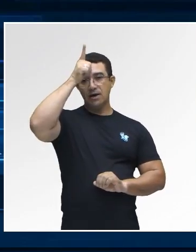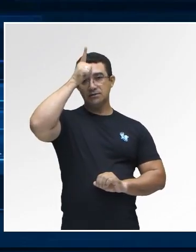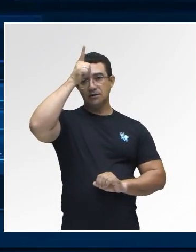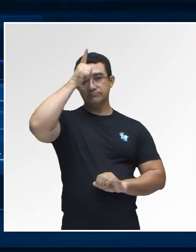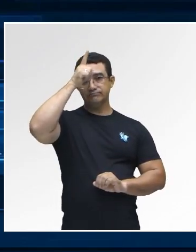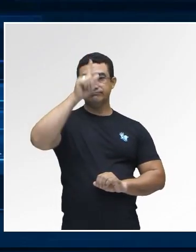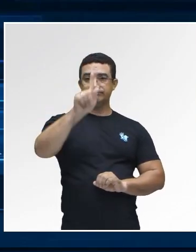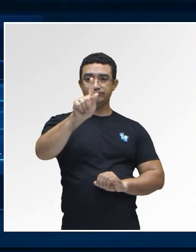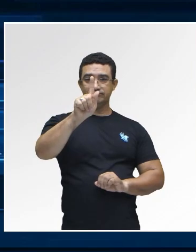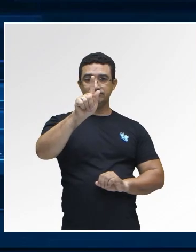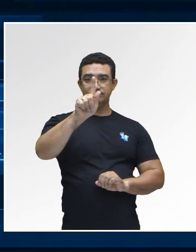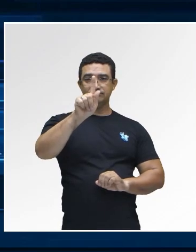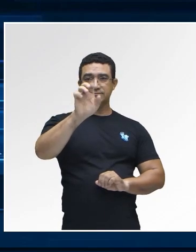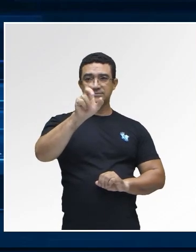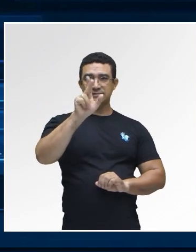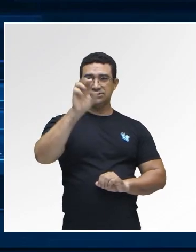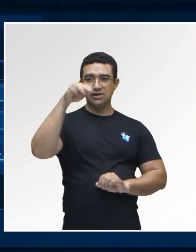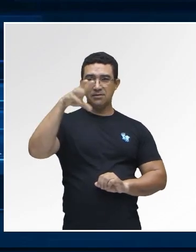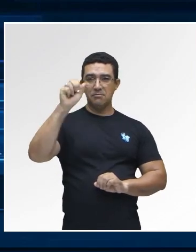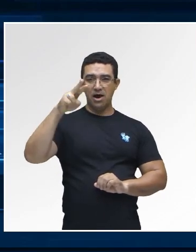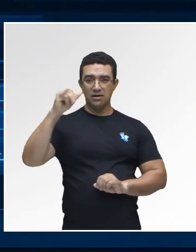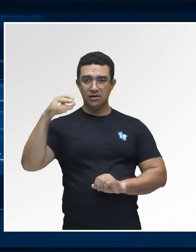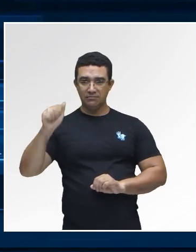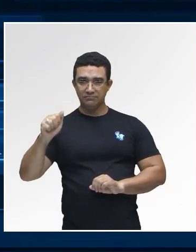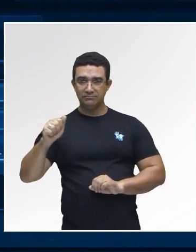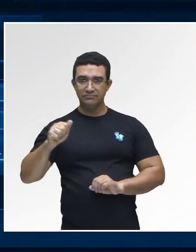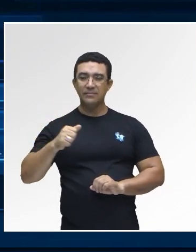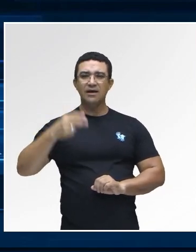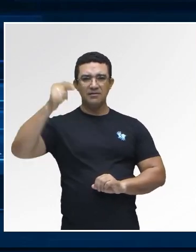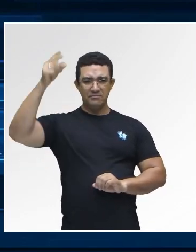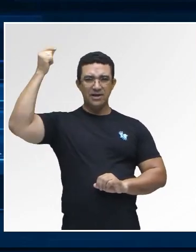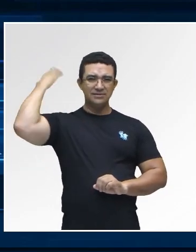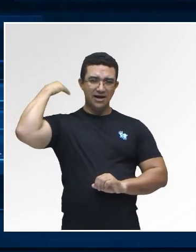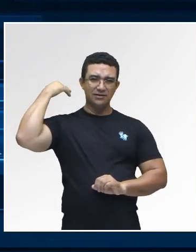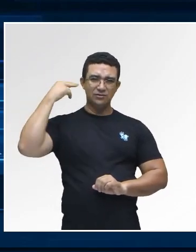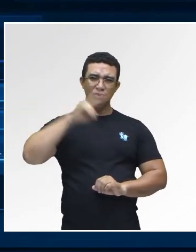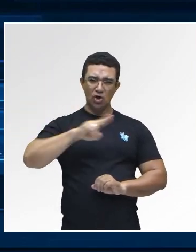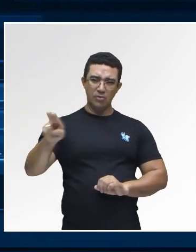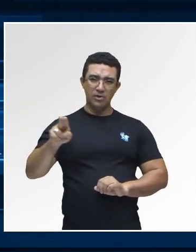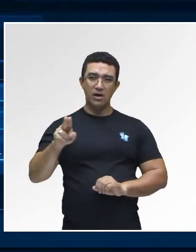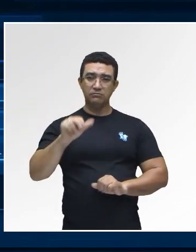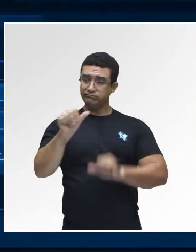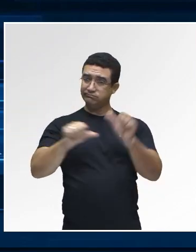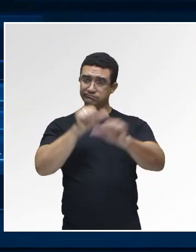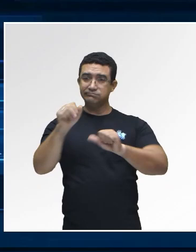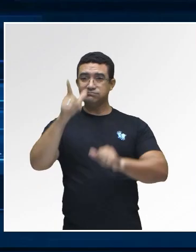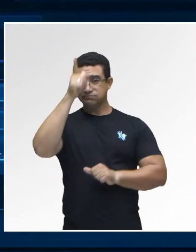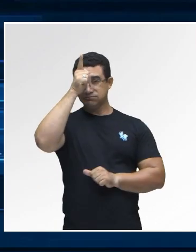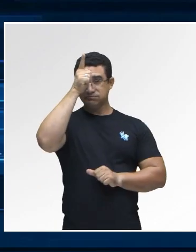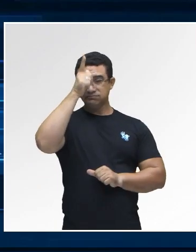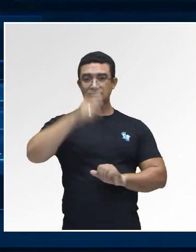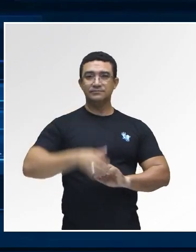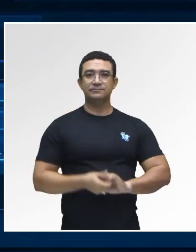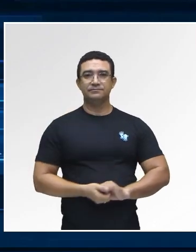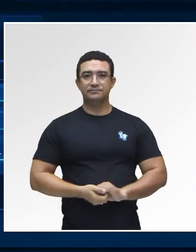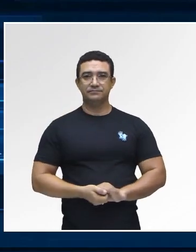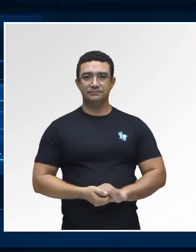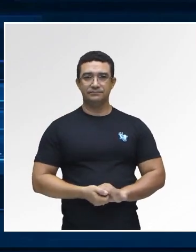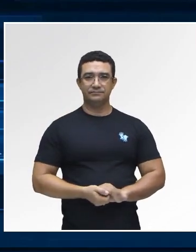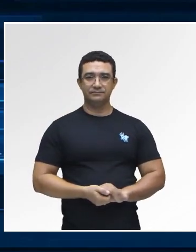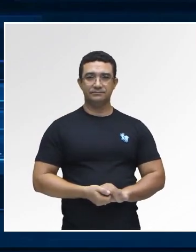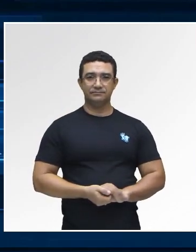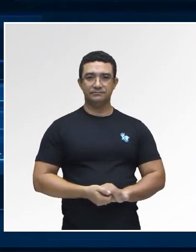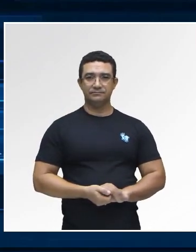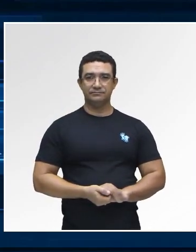né? É bom trazer à memória esse jogo, esse momento. Mas lá, professora, está escrito